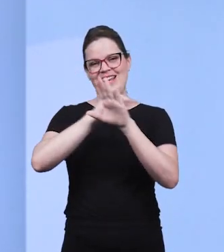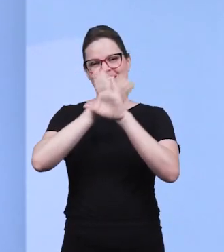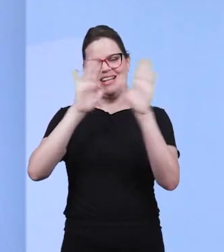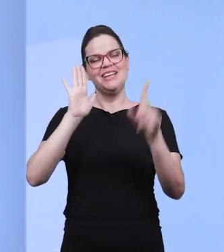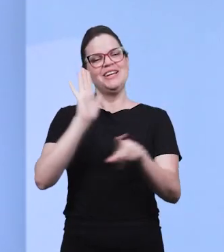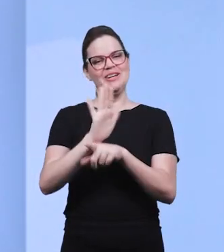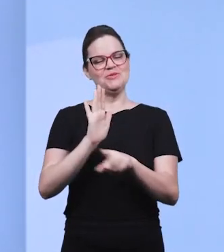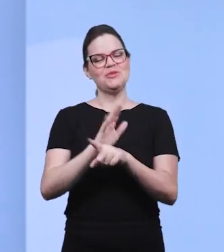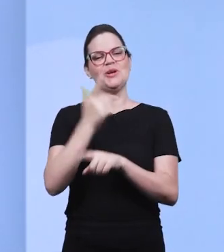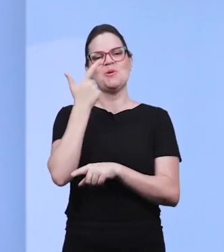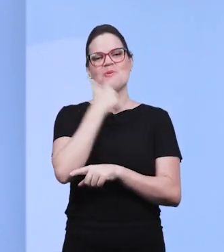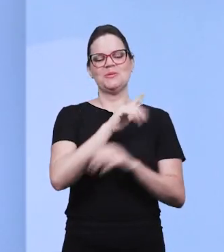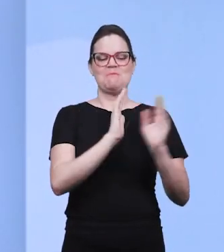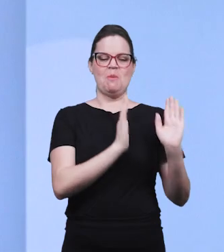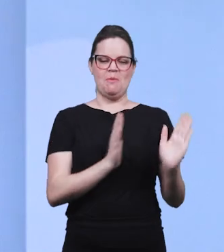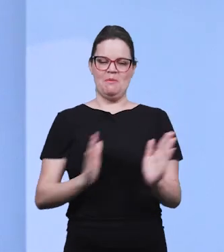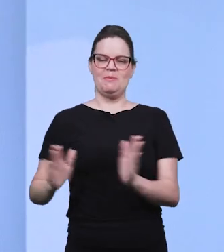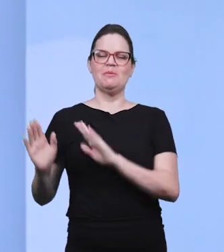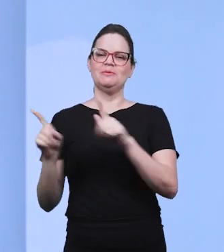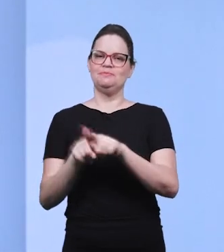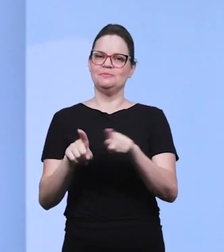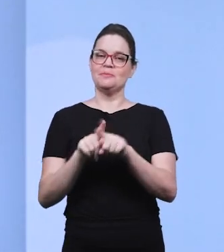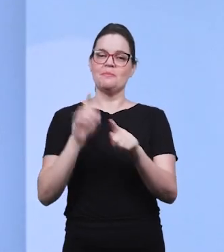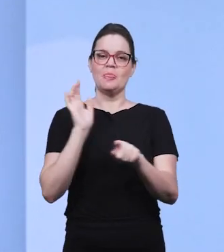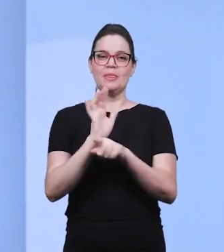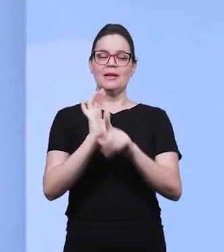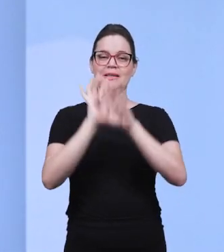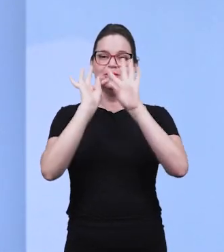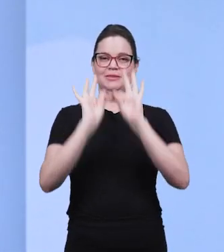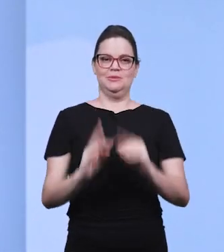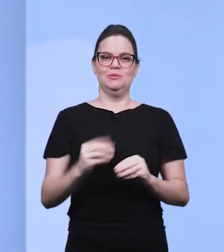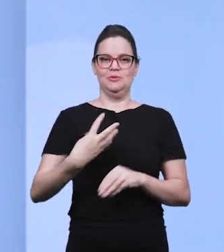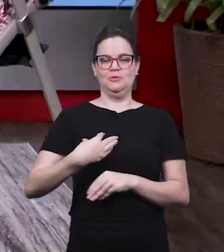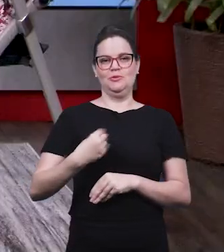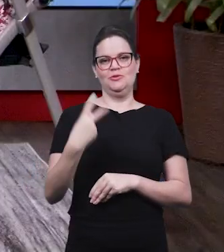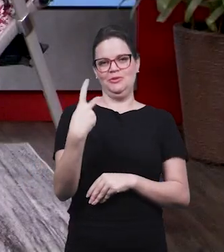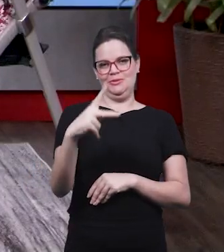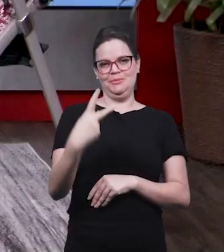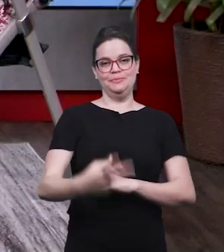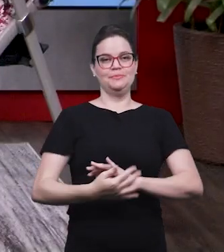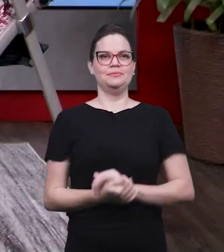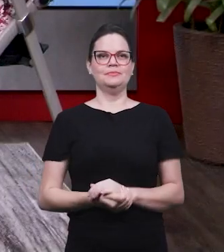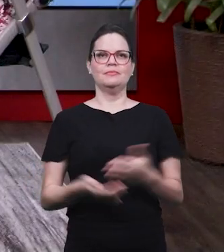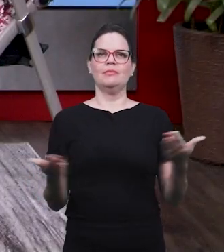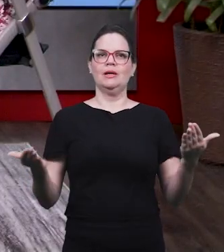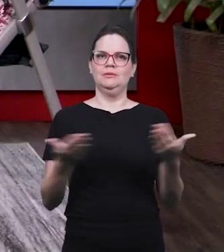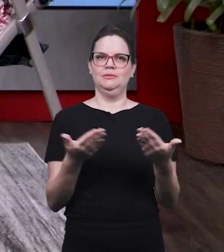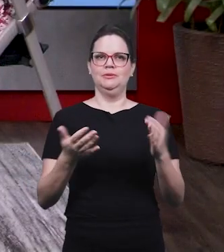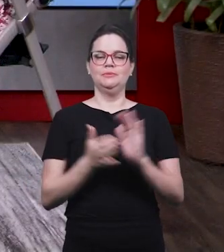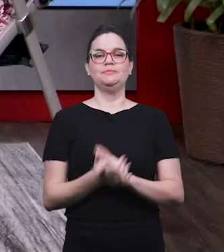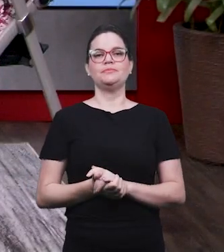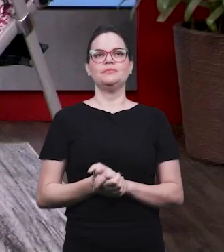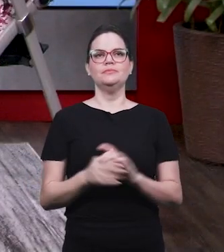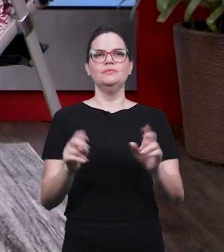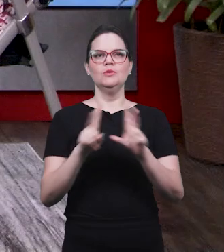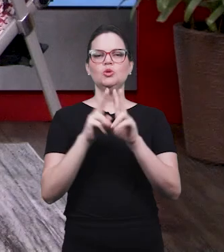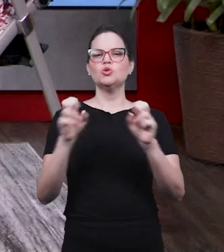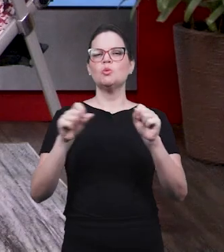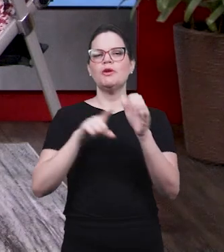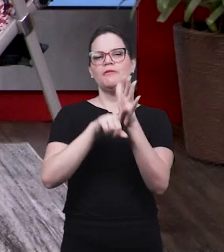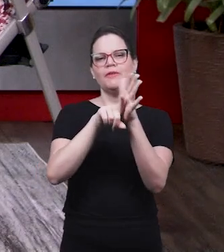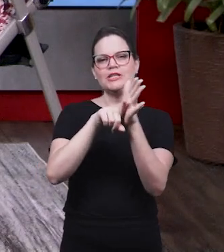esse caminho para ajudarem, estimularem os filhos de vocês. Então vamos lá, né, Leonice, falar um pouquinho sobre